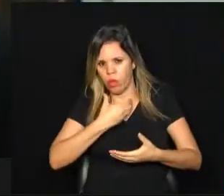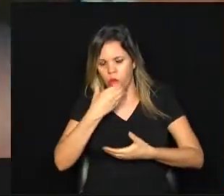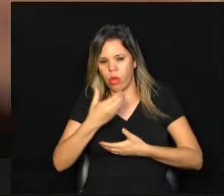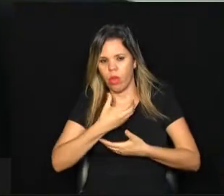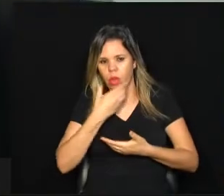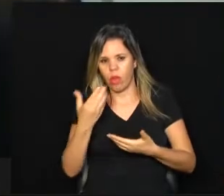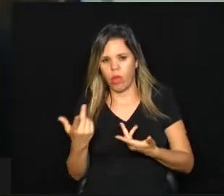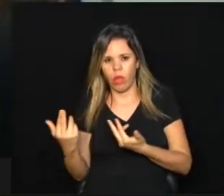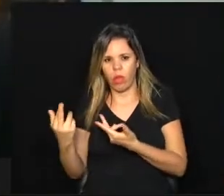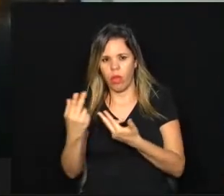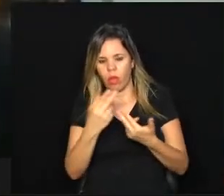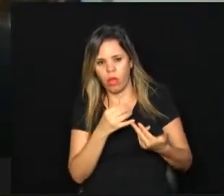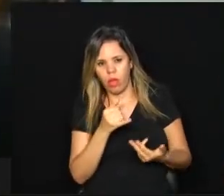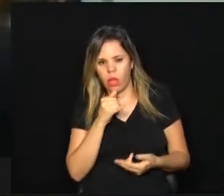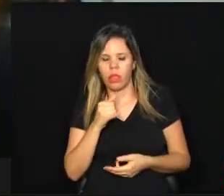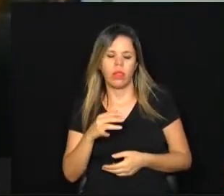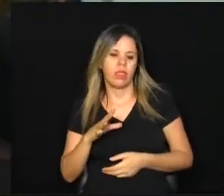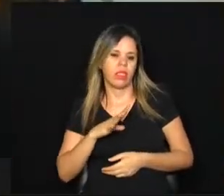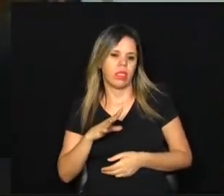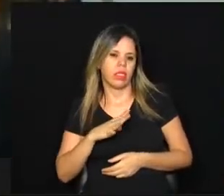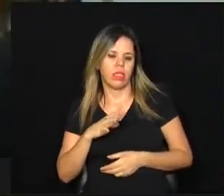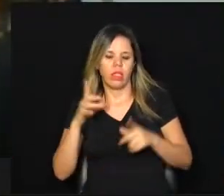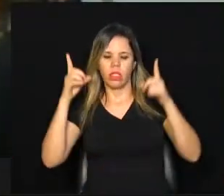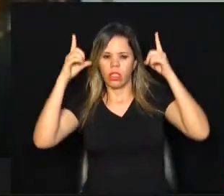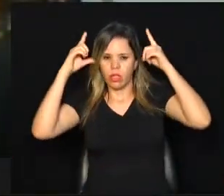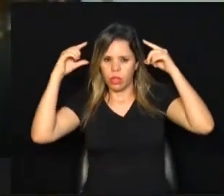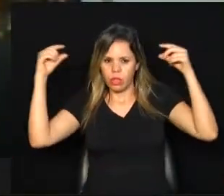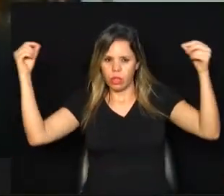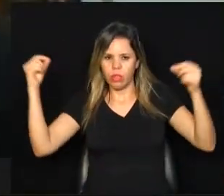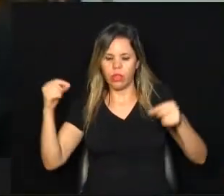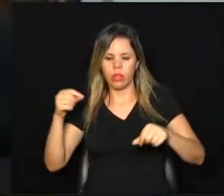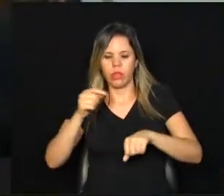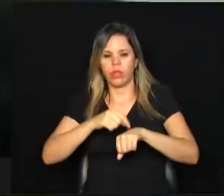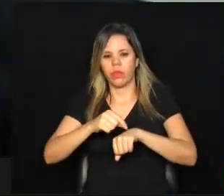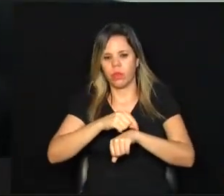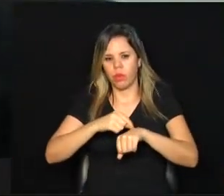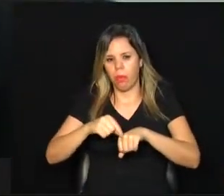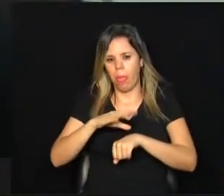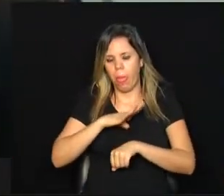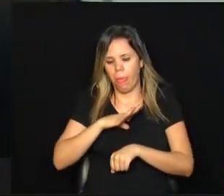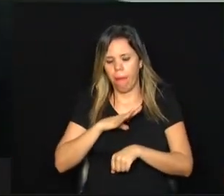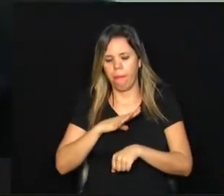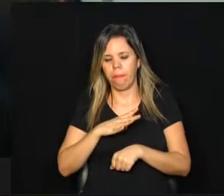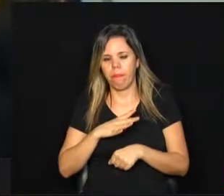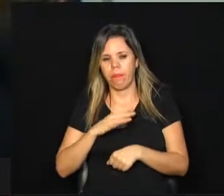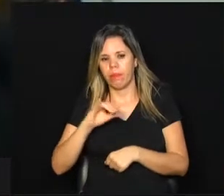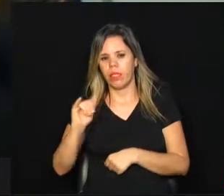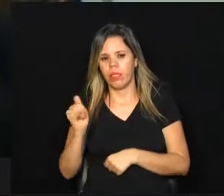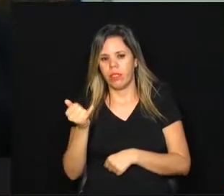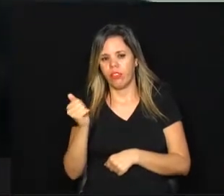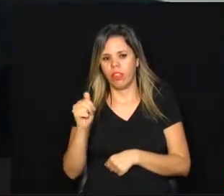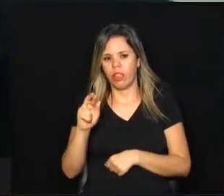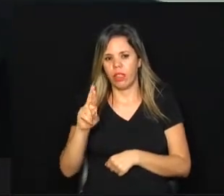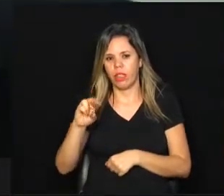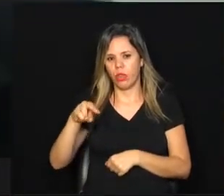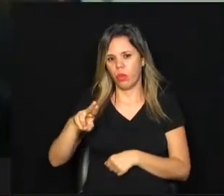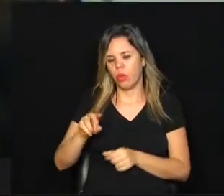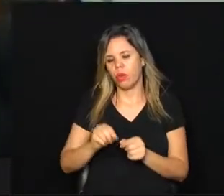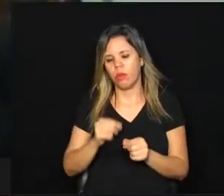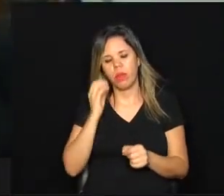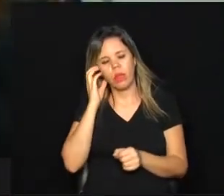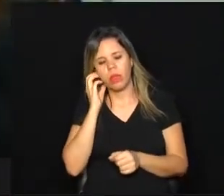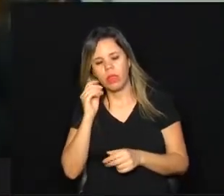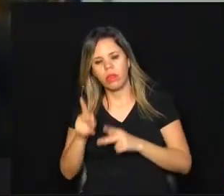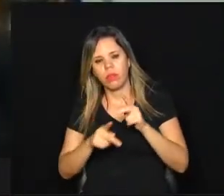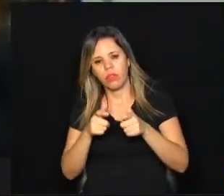aí como exemplo de Atibaia, Olambra, Jarinu e tudo mais, e temos uma população com uma